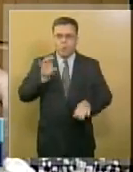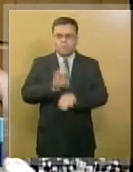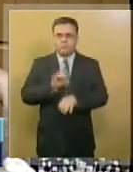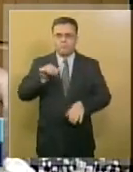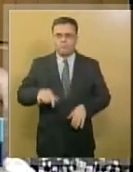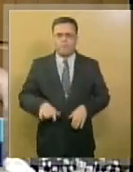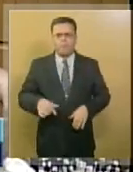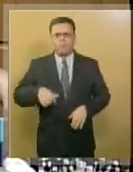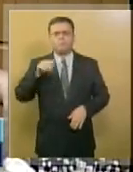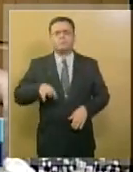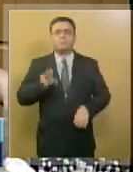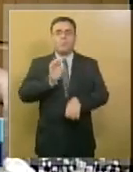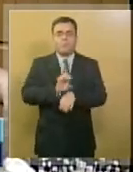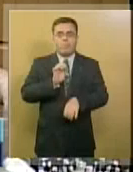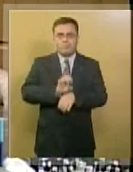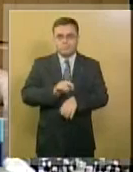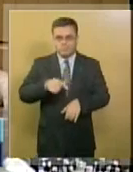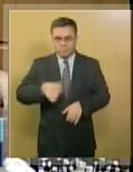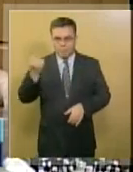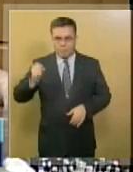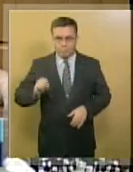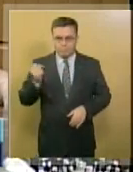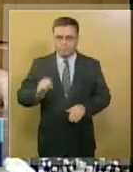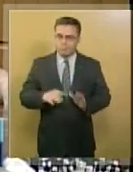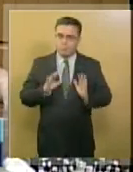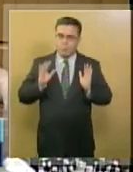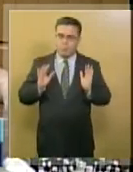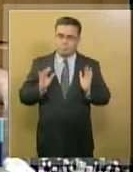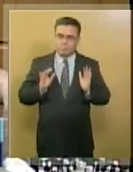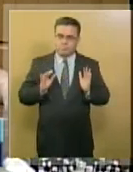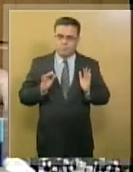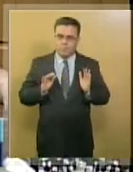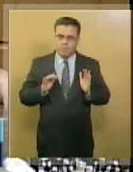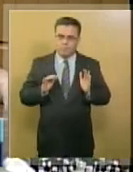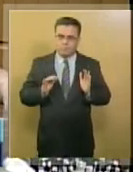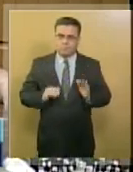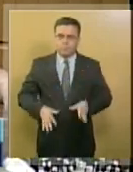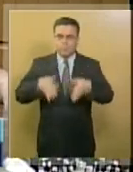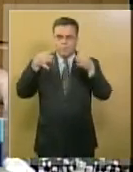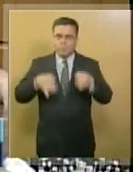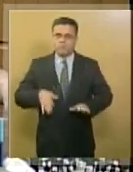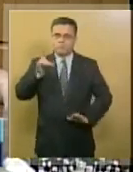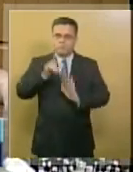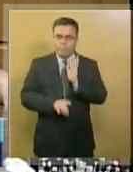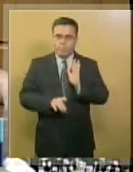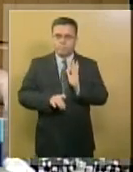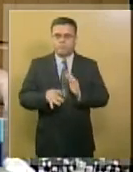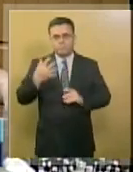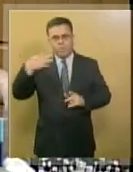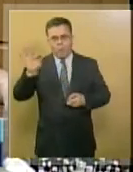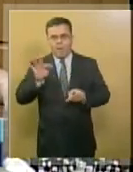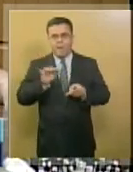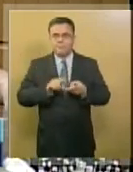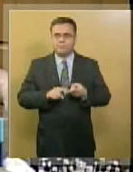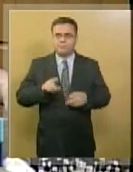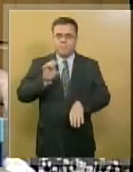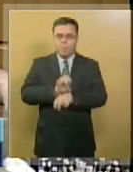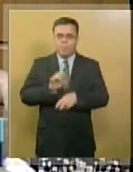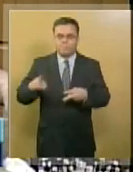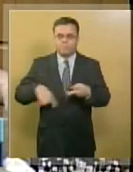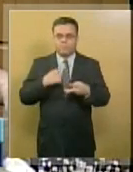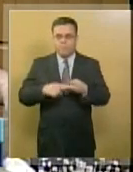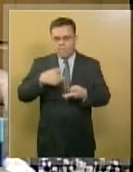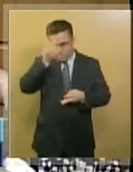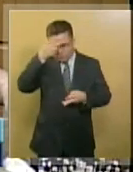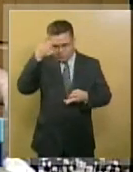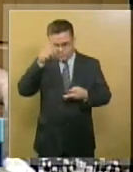Quem é o Estado? Estado de Sergipe? Não, senhores. É o Estado de Direito, nas esferas federal, estadual e ou